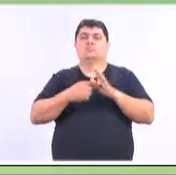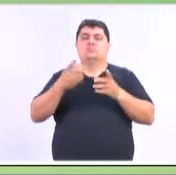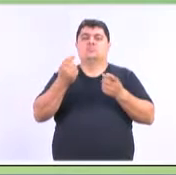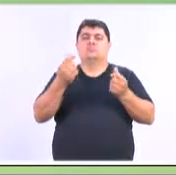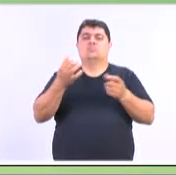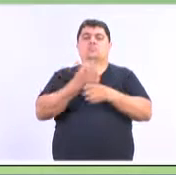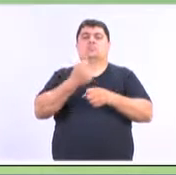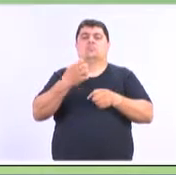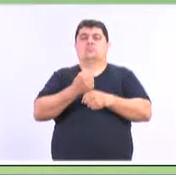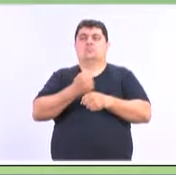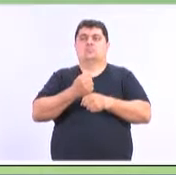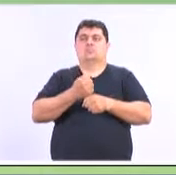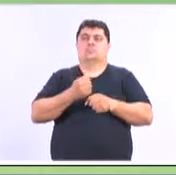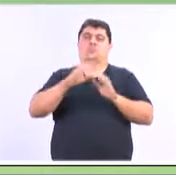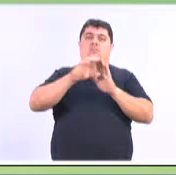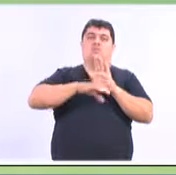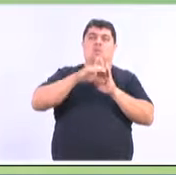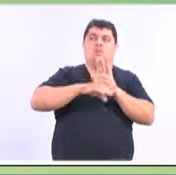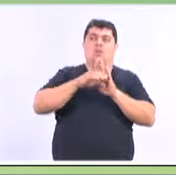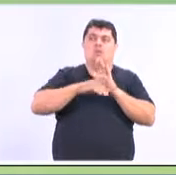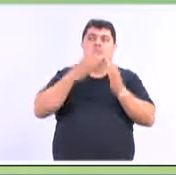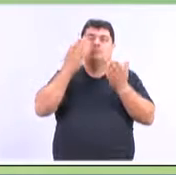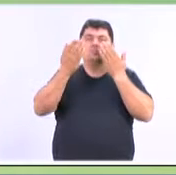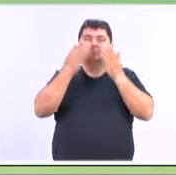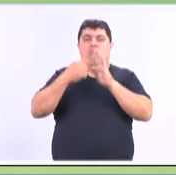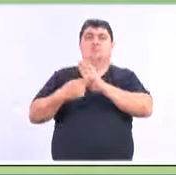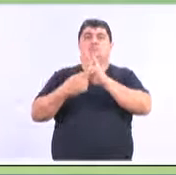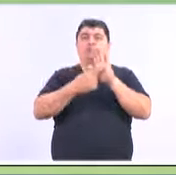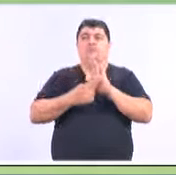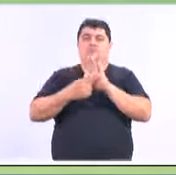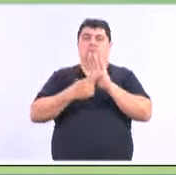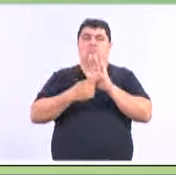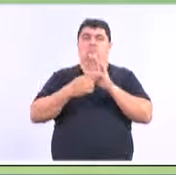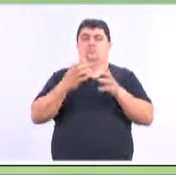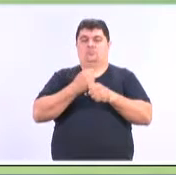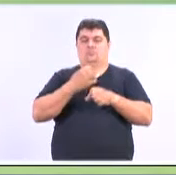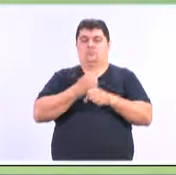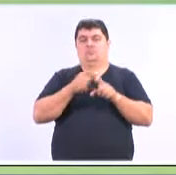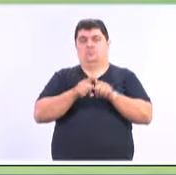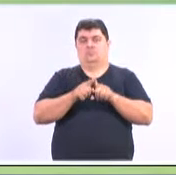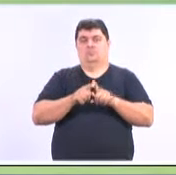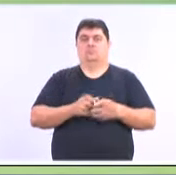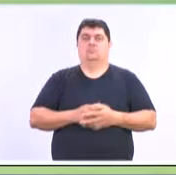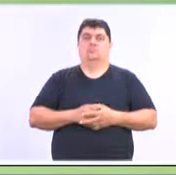contábeis. Conceituar a análise das demonstrações contábeis.